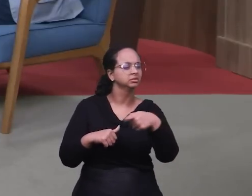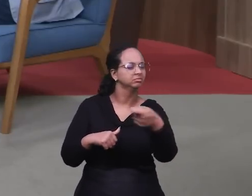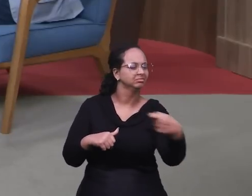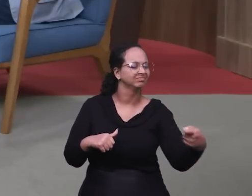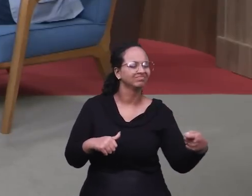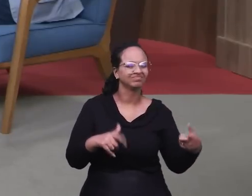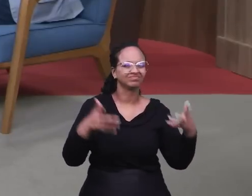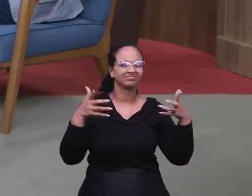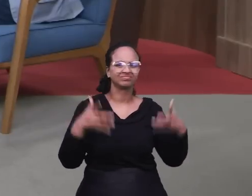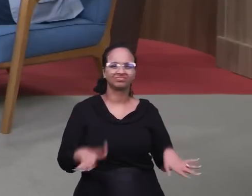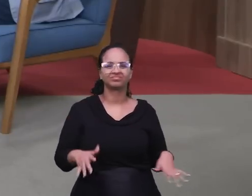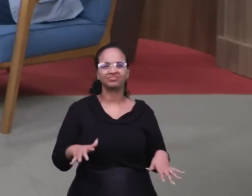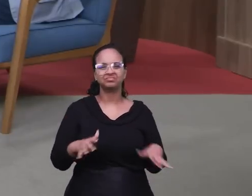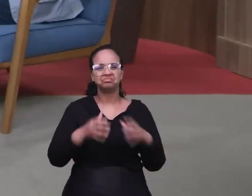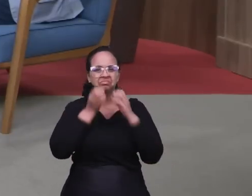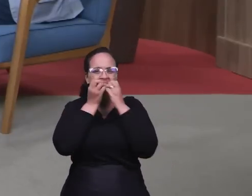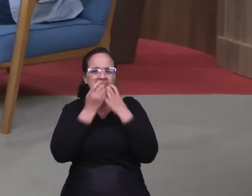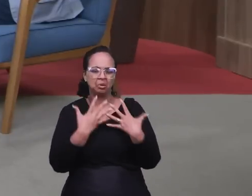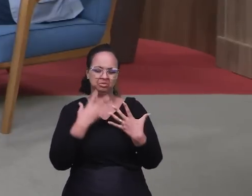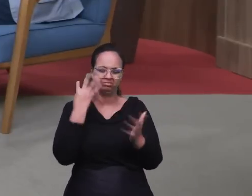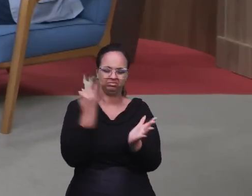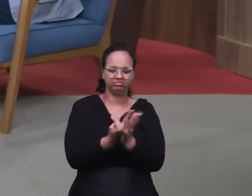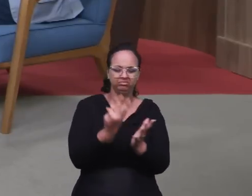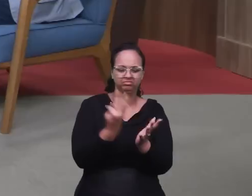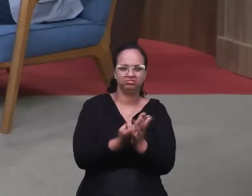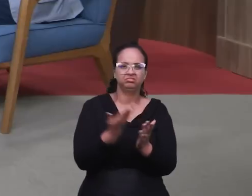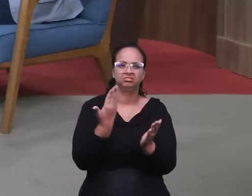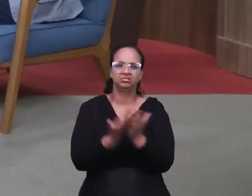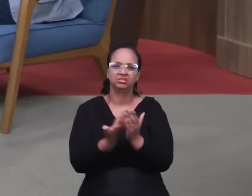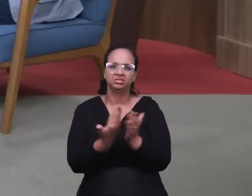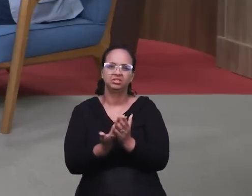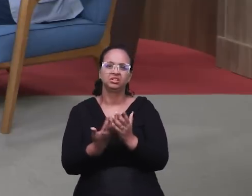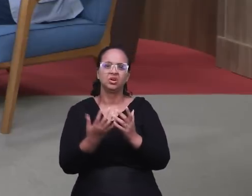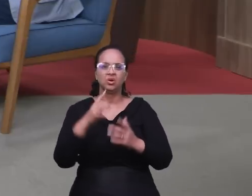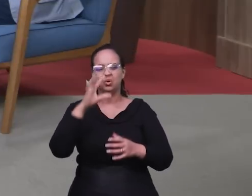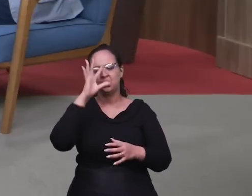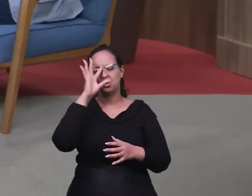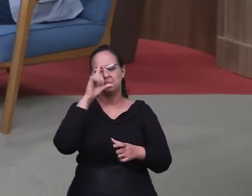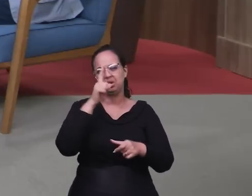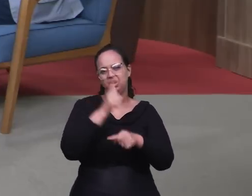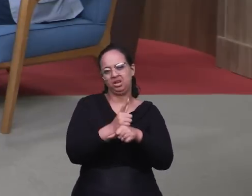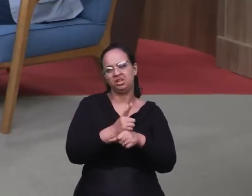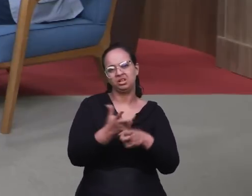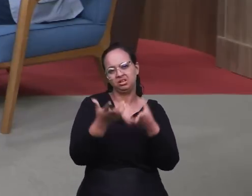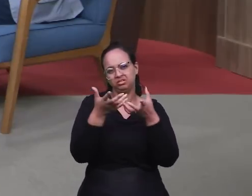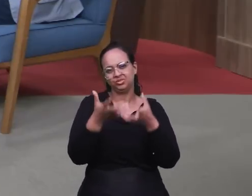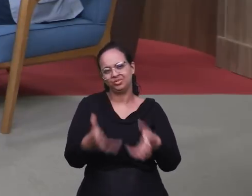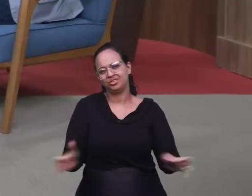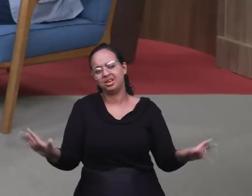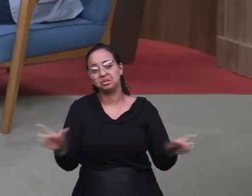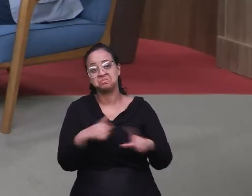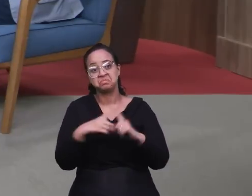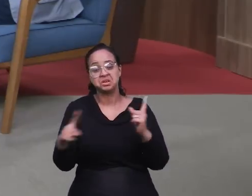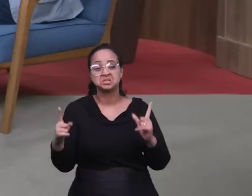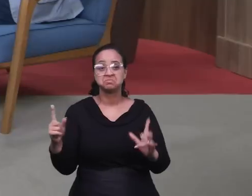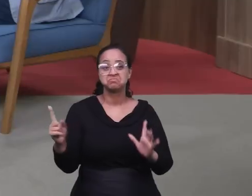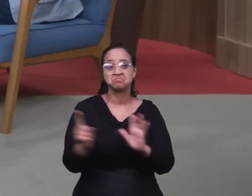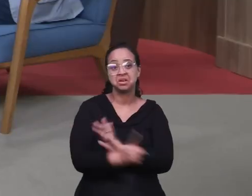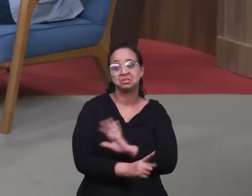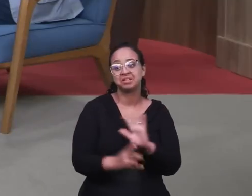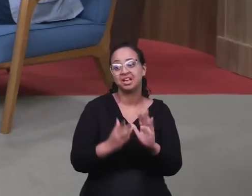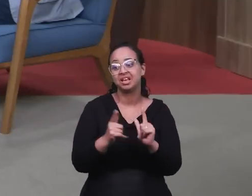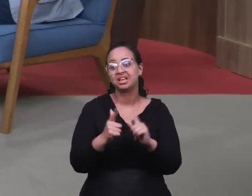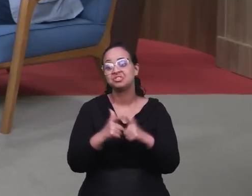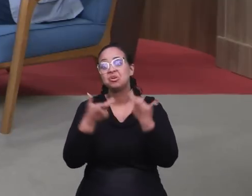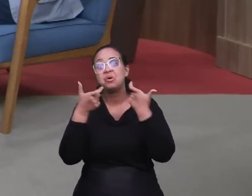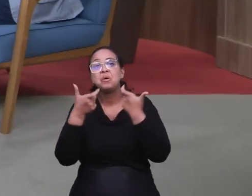C, né? O grande teólogo, o grande estudioso, Líder. o grande líder. Não é isso. A pergunta da igreja fiel não é